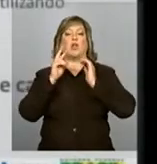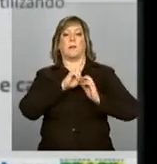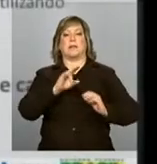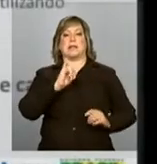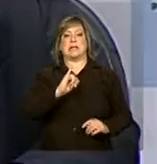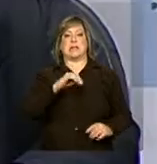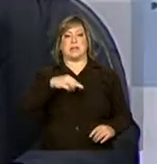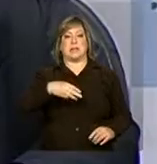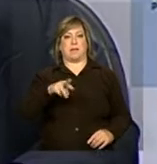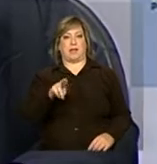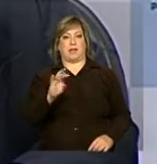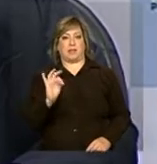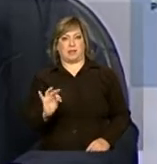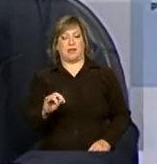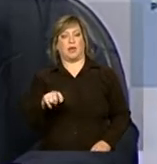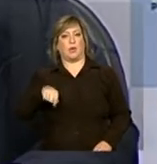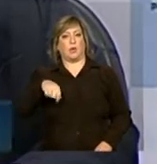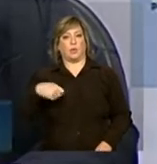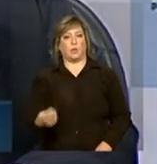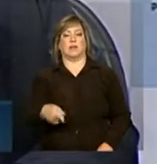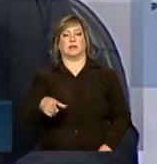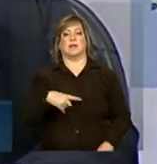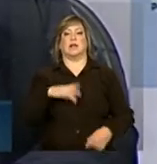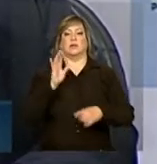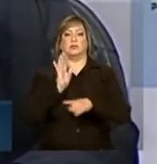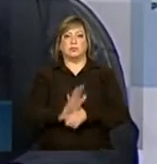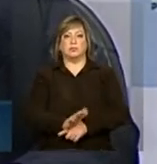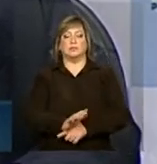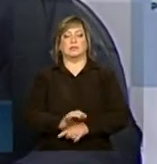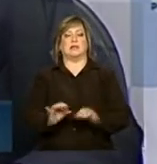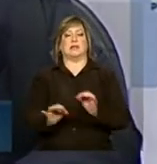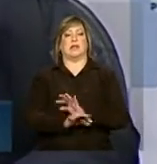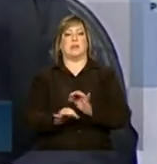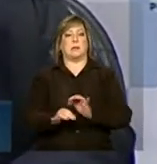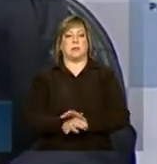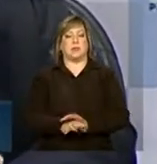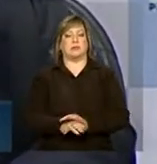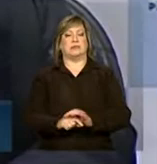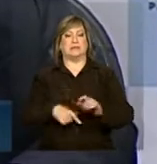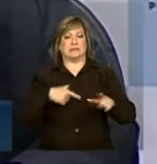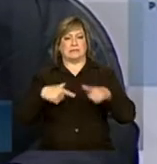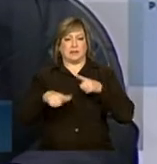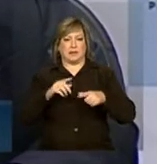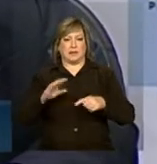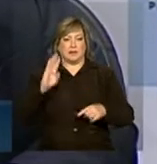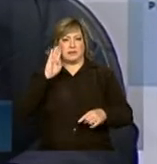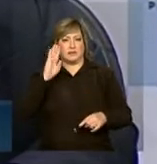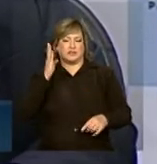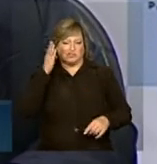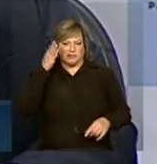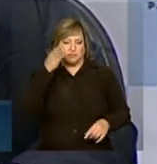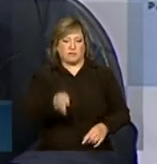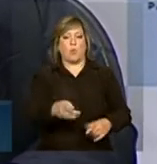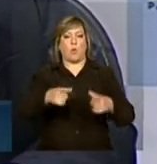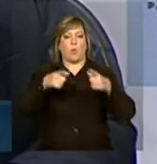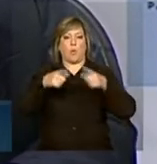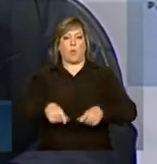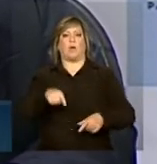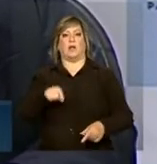que traz benefício por atuar mais de forma